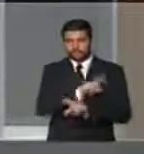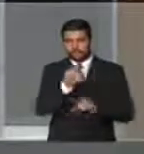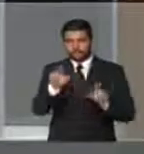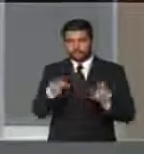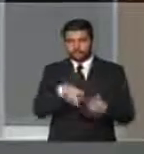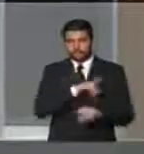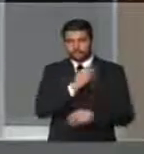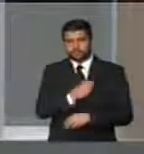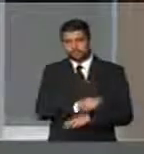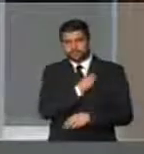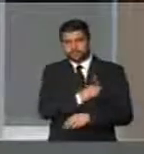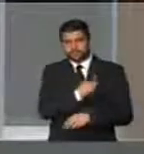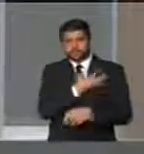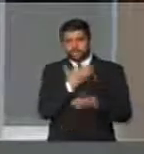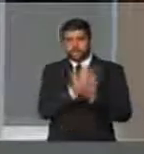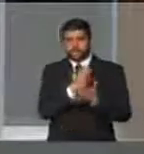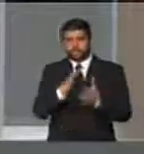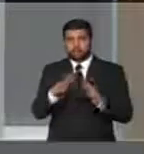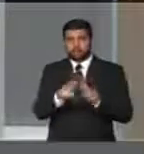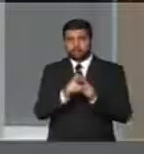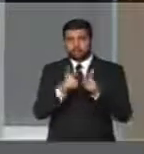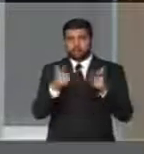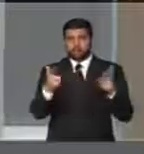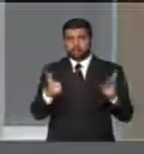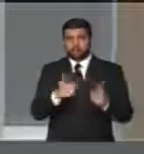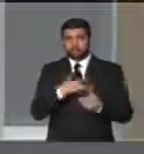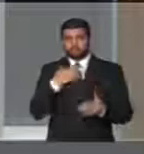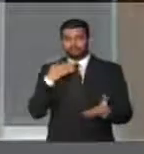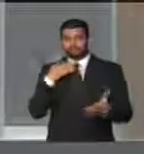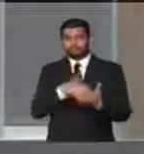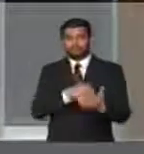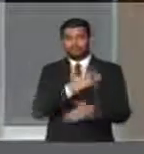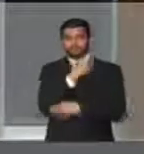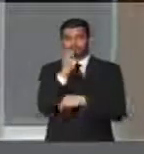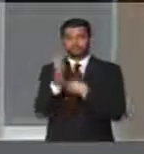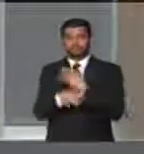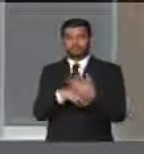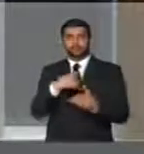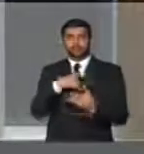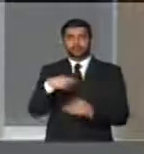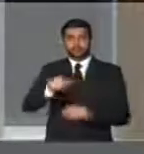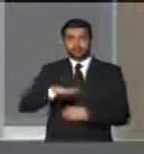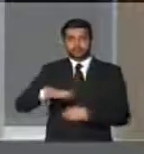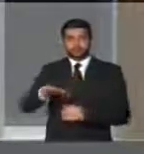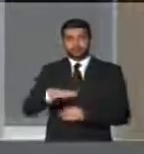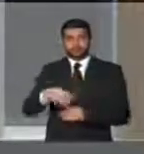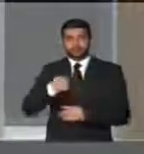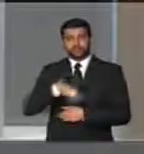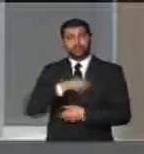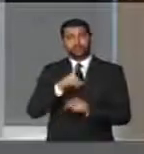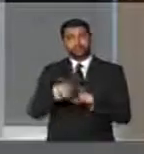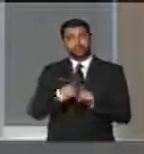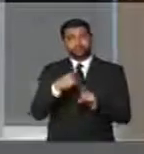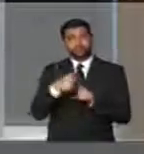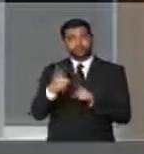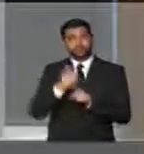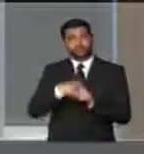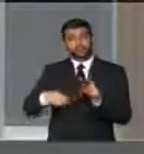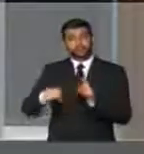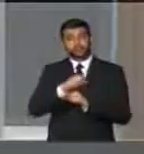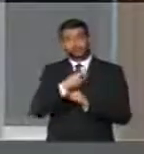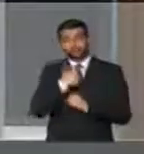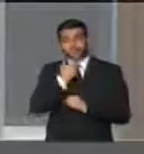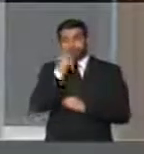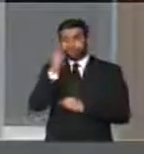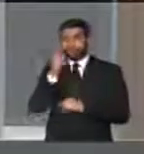biodiversidade. Nós estamos falando de um imenso impacto ambiental e social. Mas